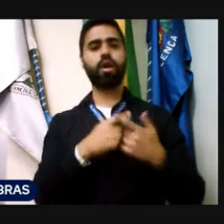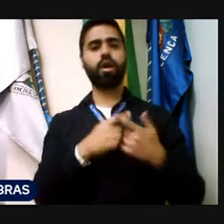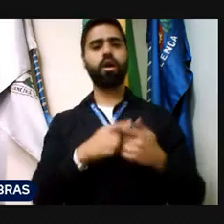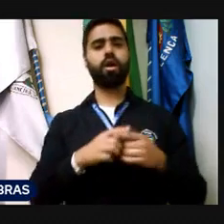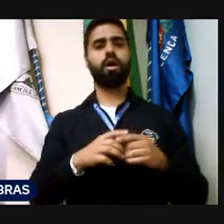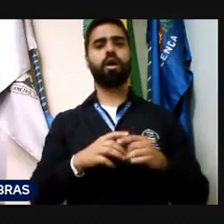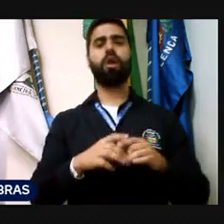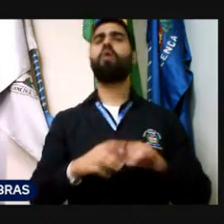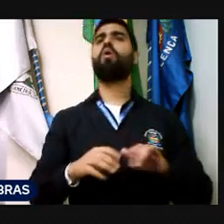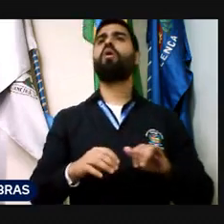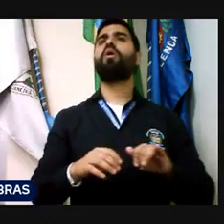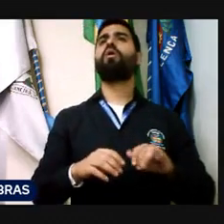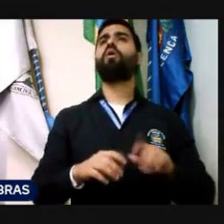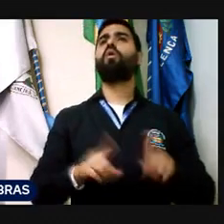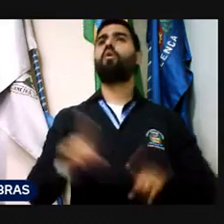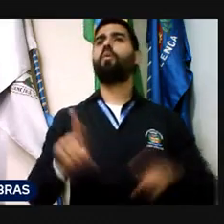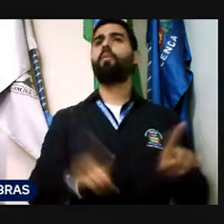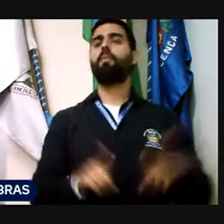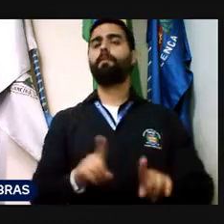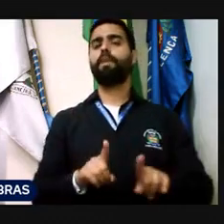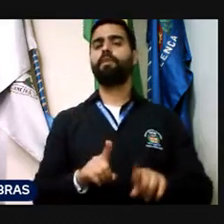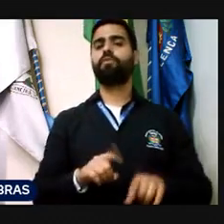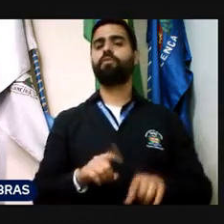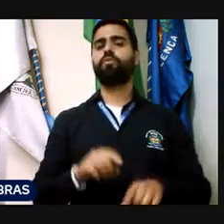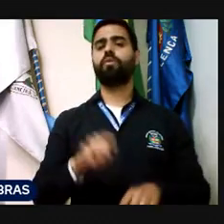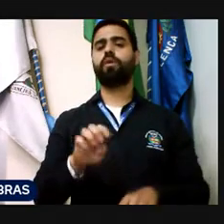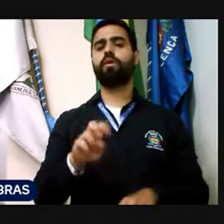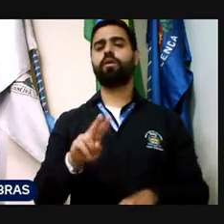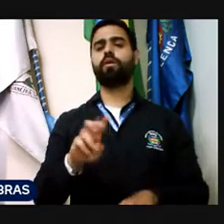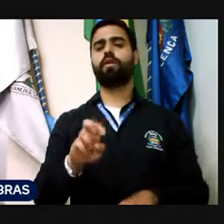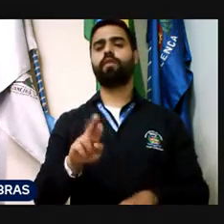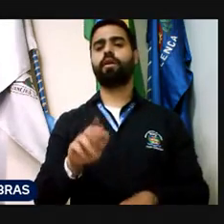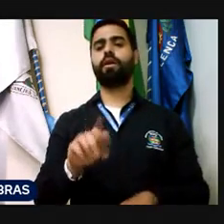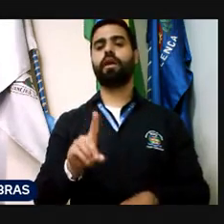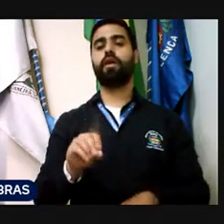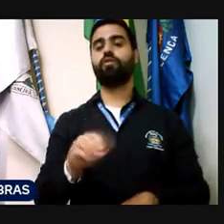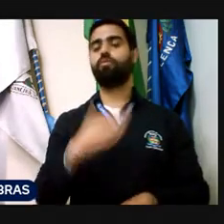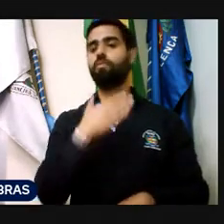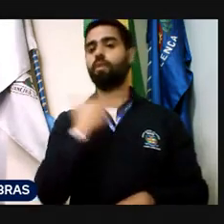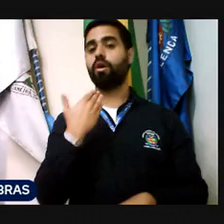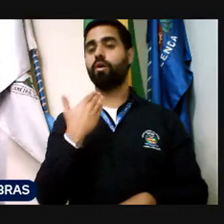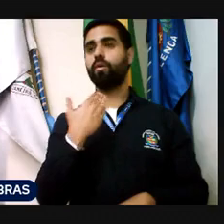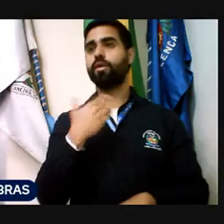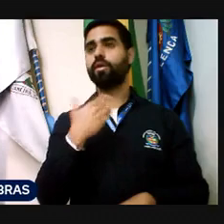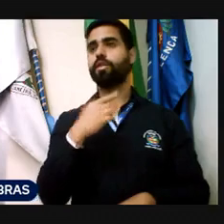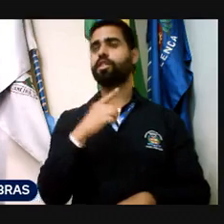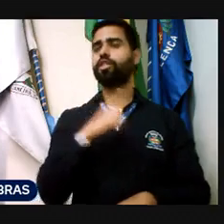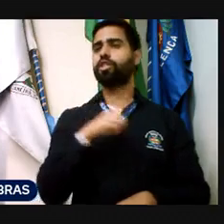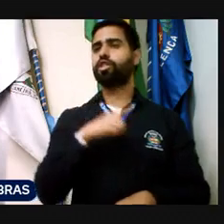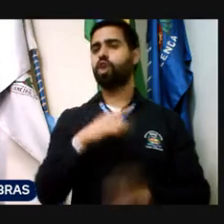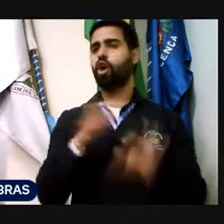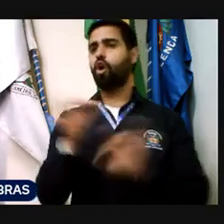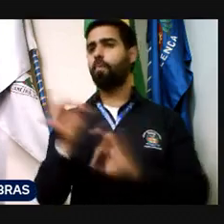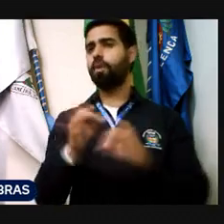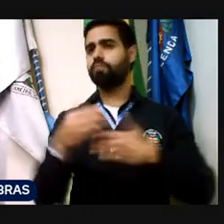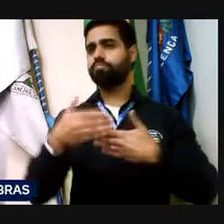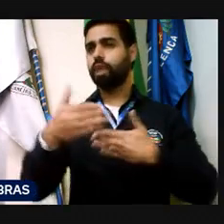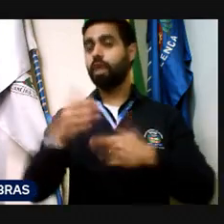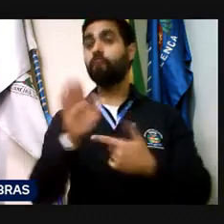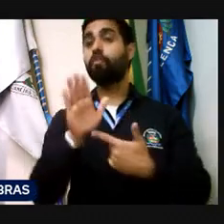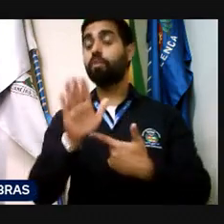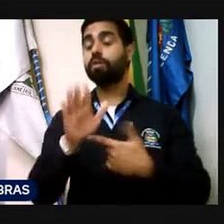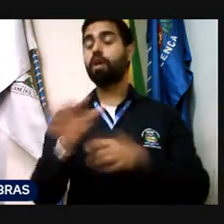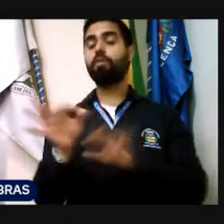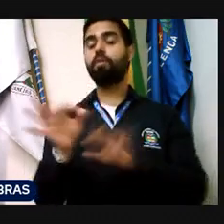meu assessor, o Everaldo, acabou falecendo, e nós tínhamos um projeto, vamos para frente, eu vou mostrar o projeto